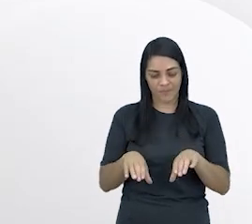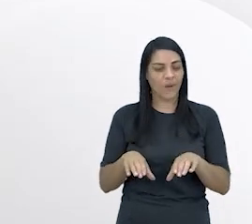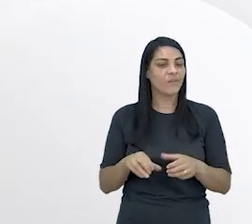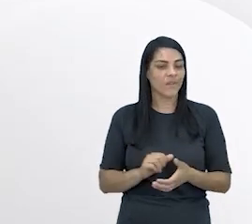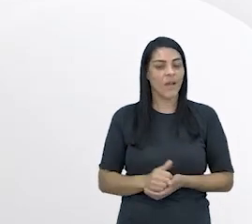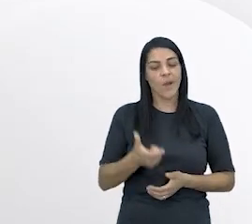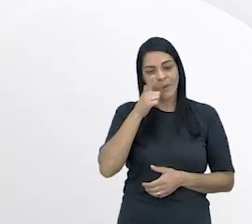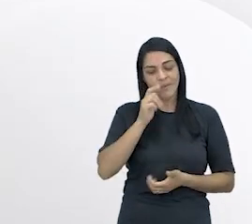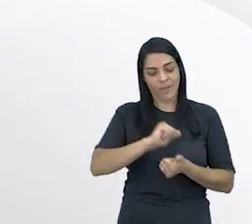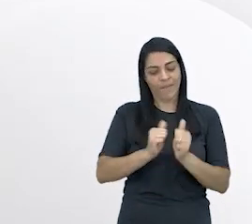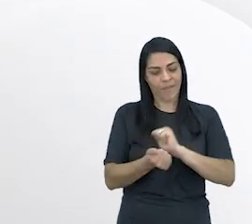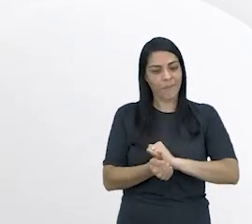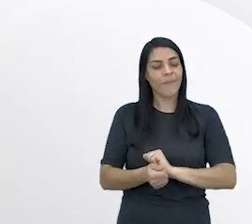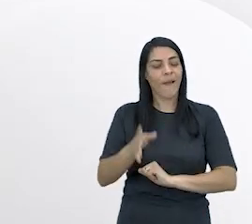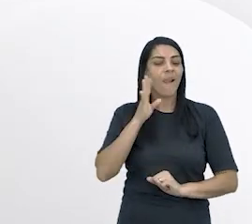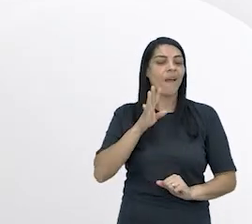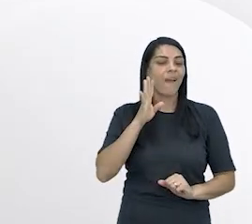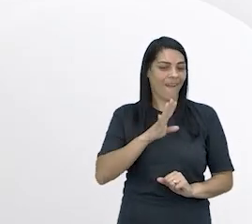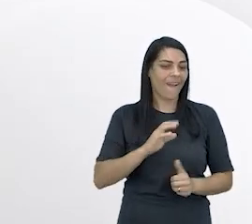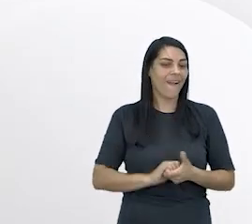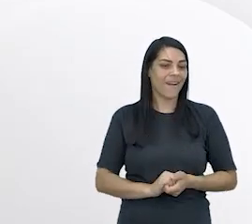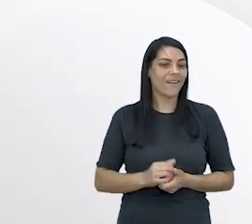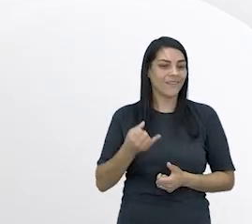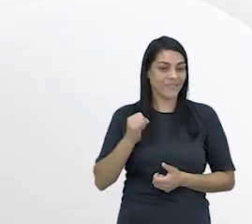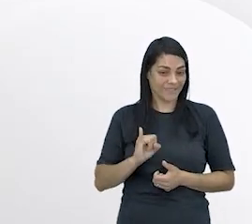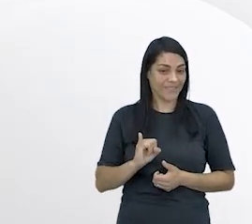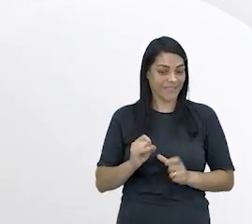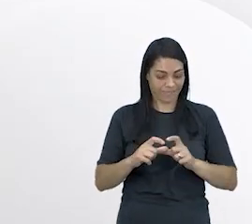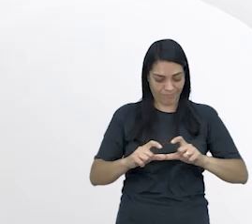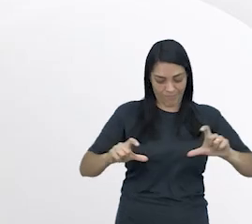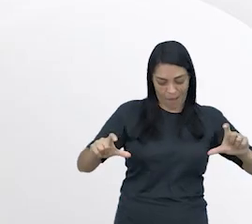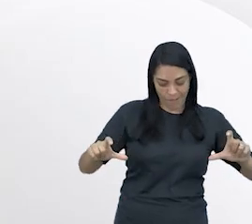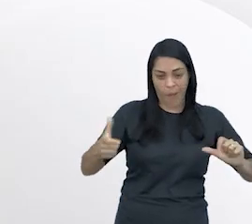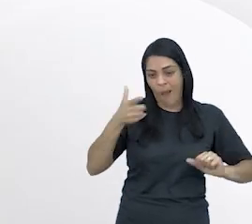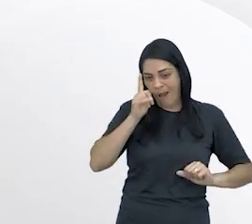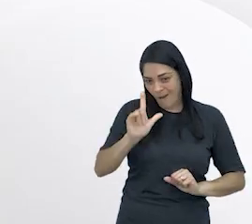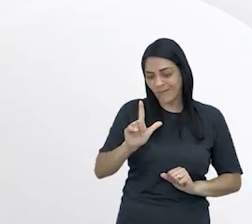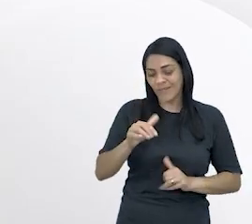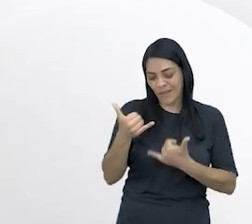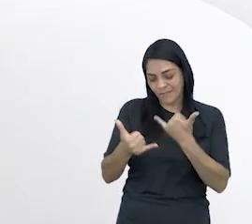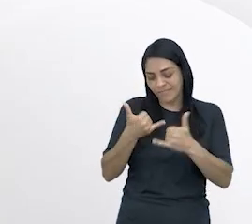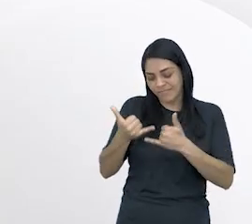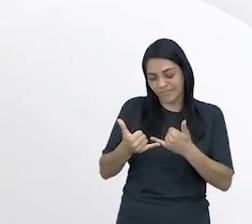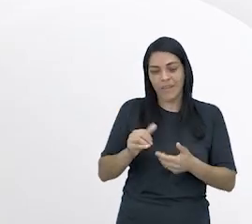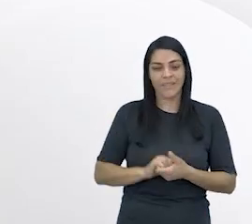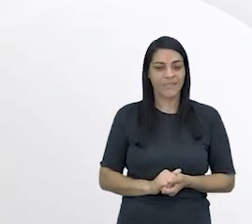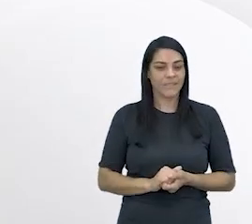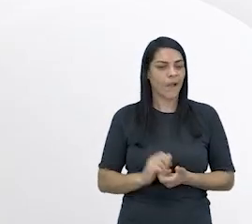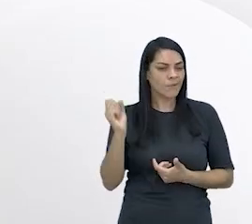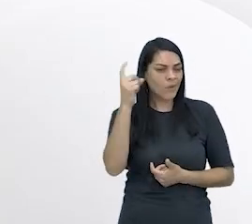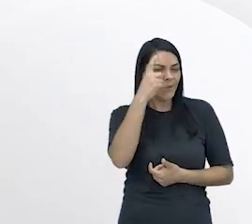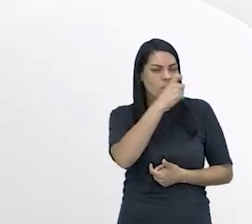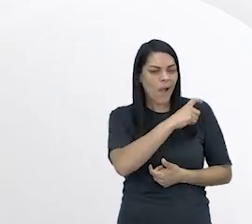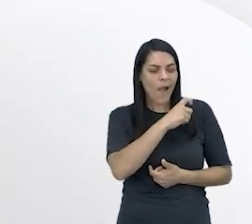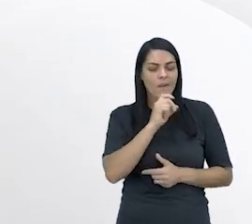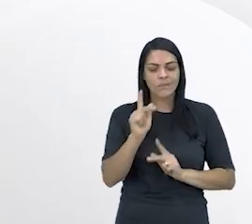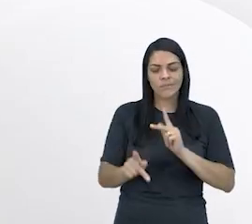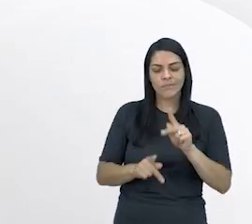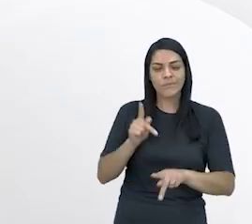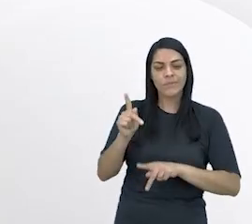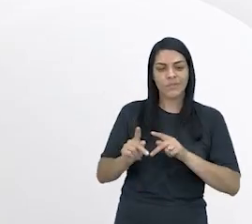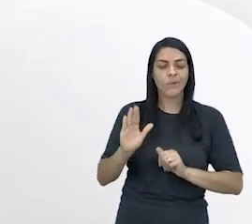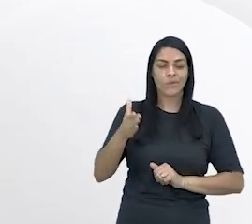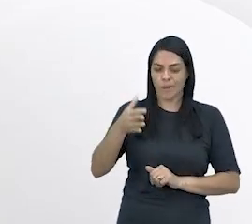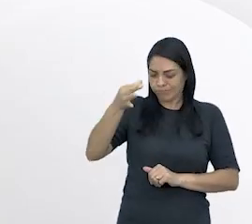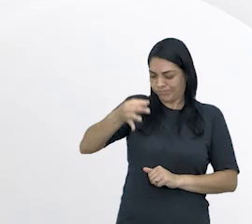legal aí. Né, esse tabuleiro, dessa, né? Não tem tanta dificuldade, né? O pessoal já